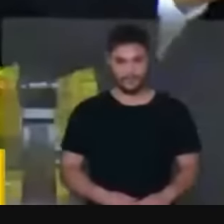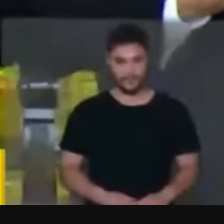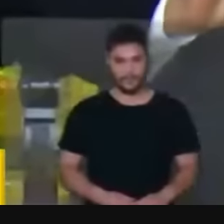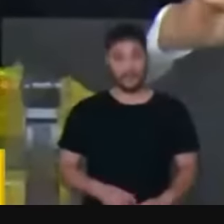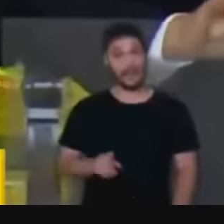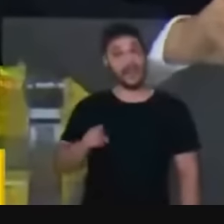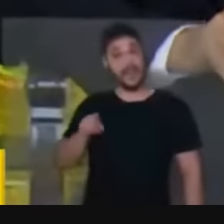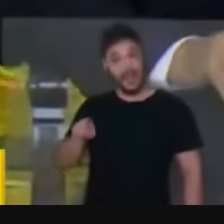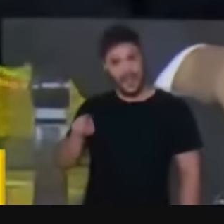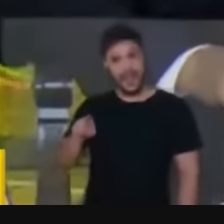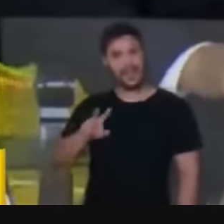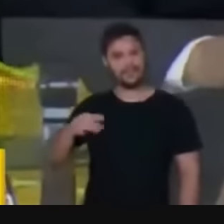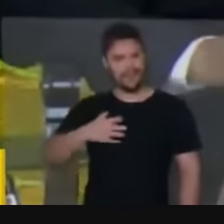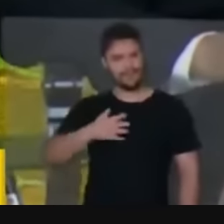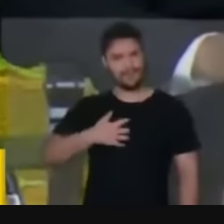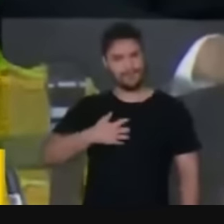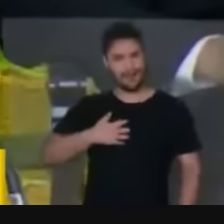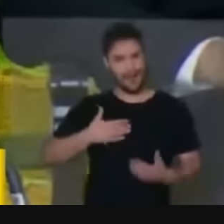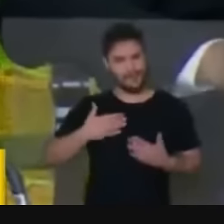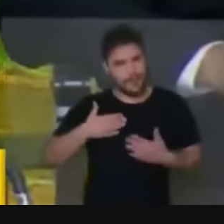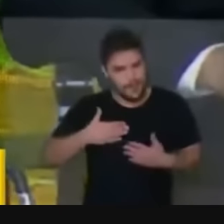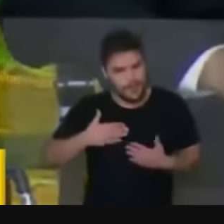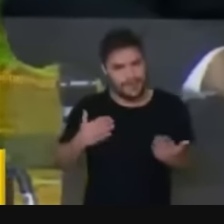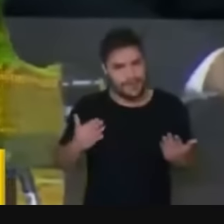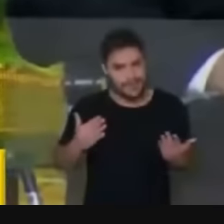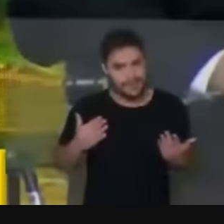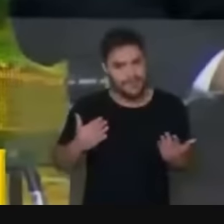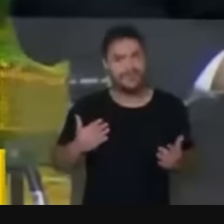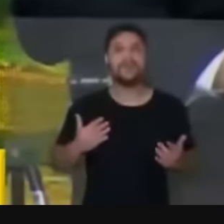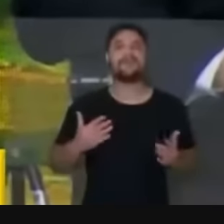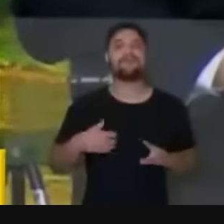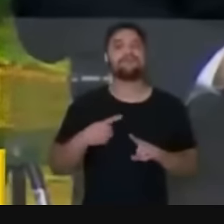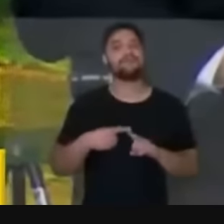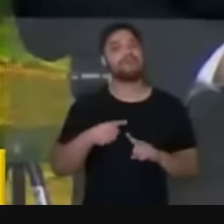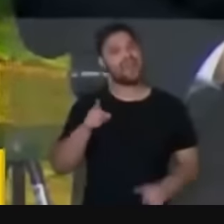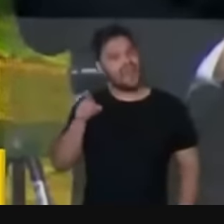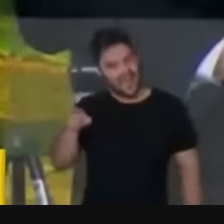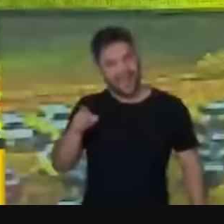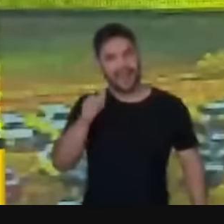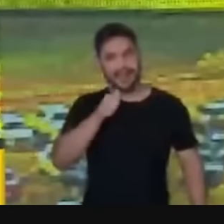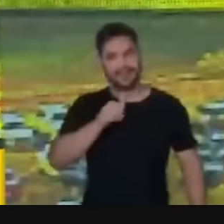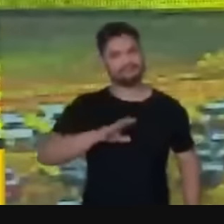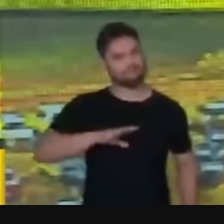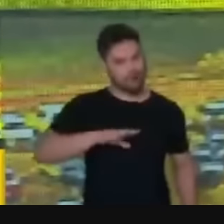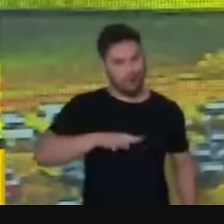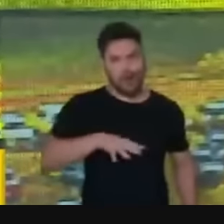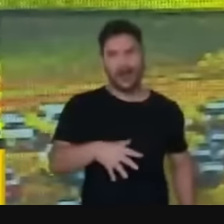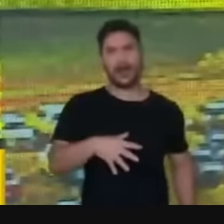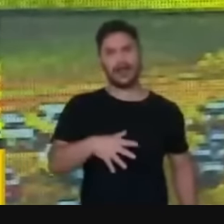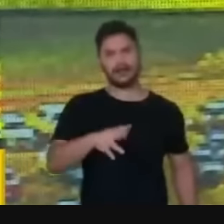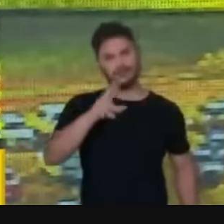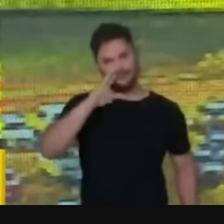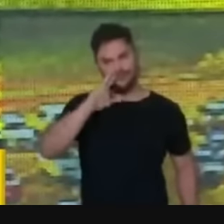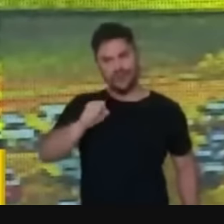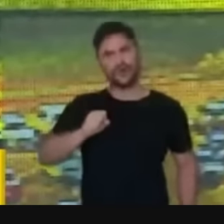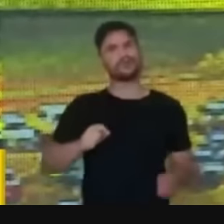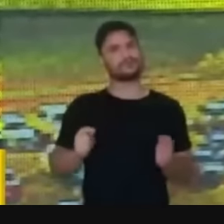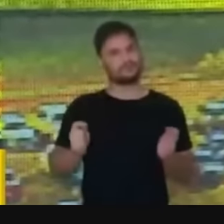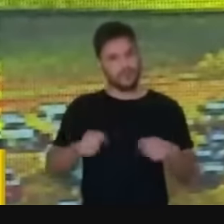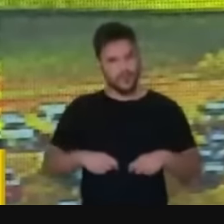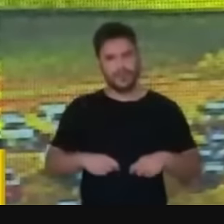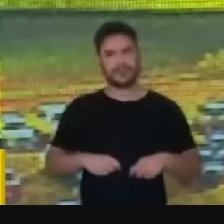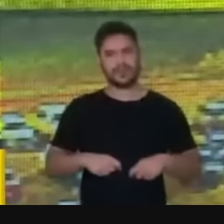Ela vai ficar brava comigo. Com coragem, firmeza, competência